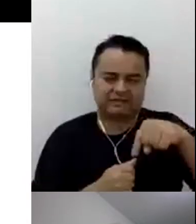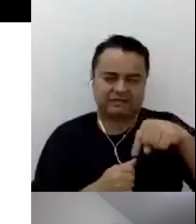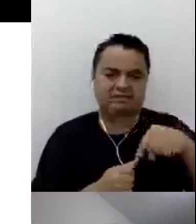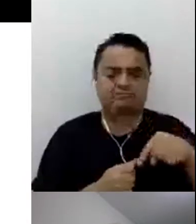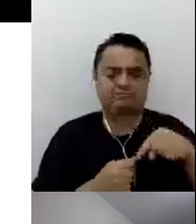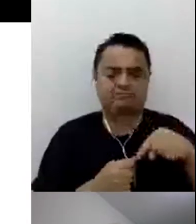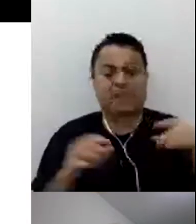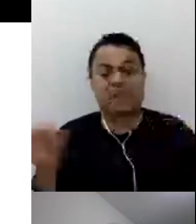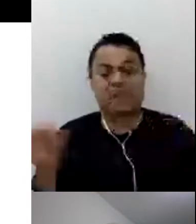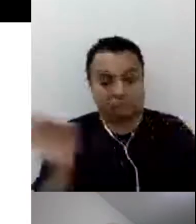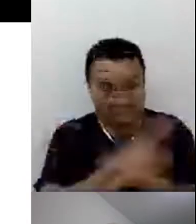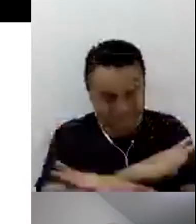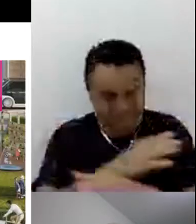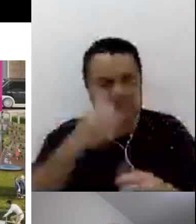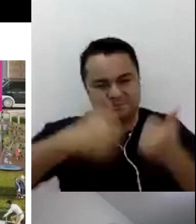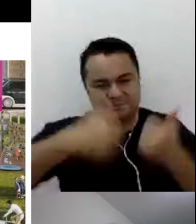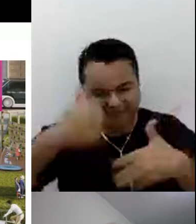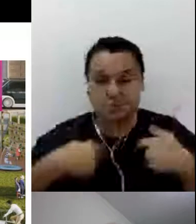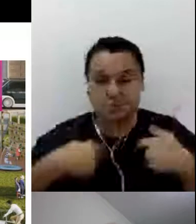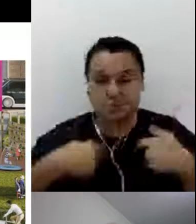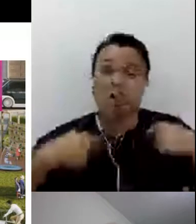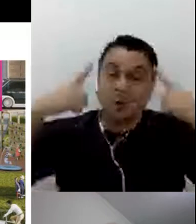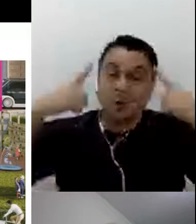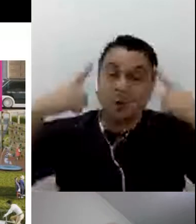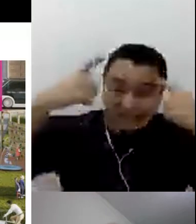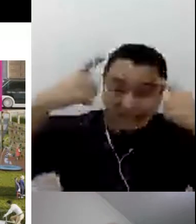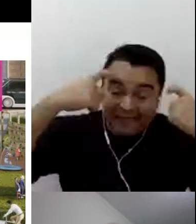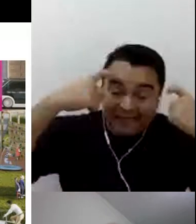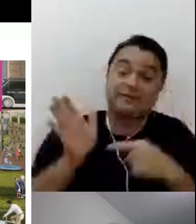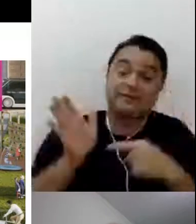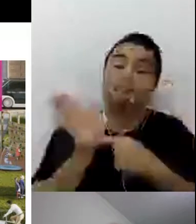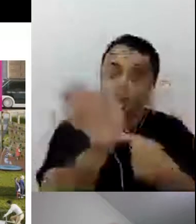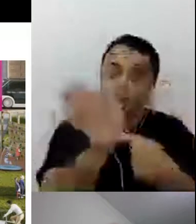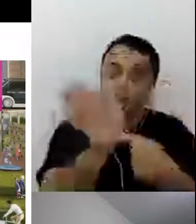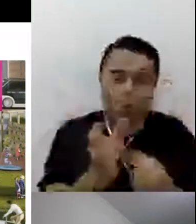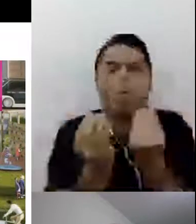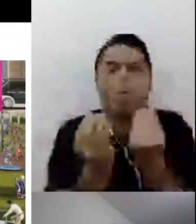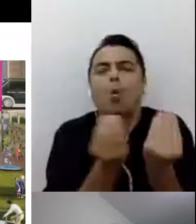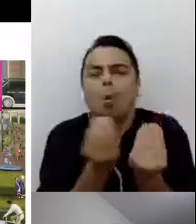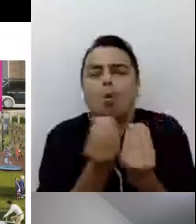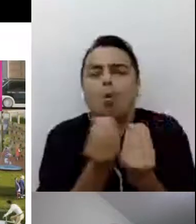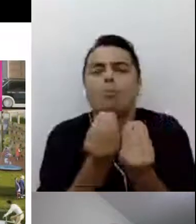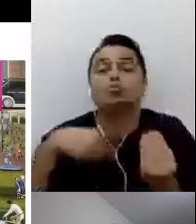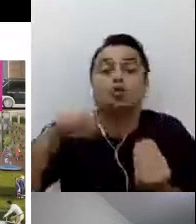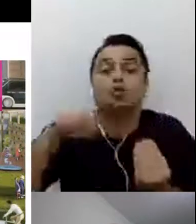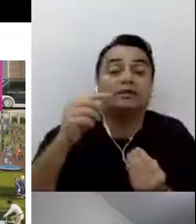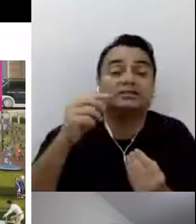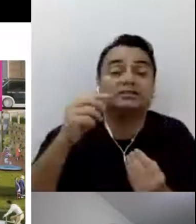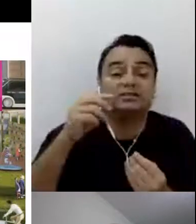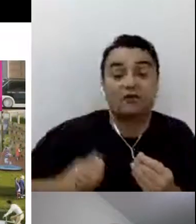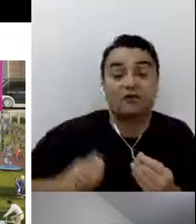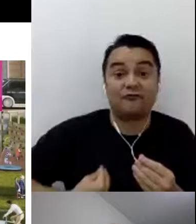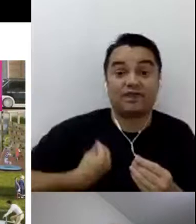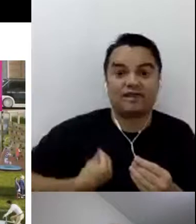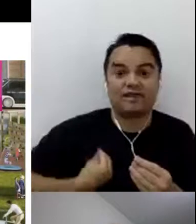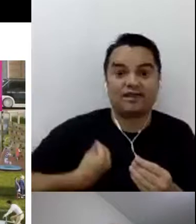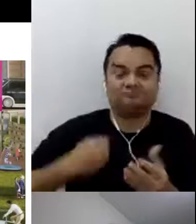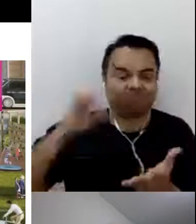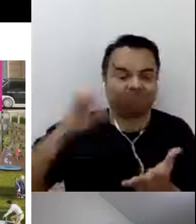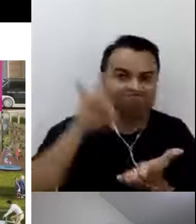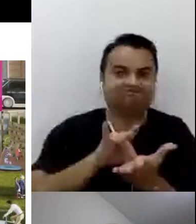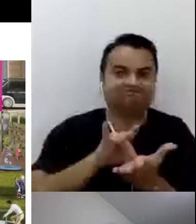isso eu fecho minha fala. Então, a minha ideia aqui era expor um pouco como a gente faz isso no mundo real e como que a gente desdobra isso dentro